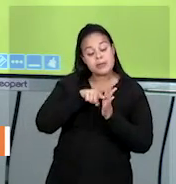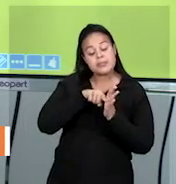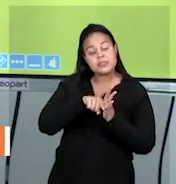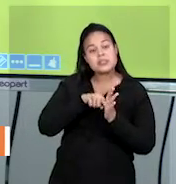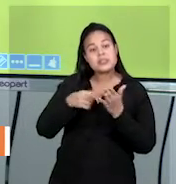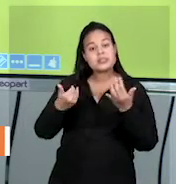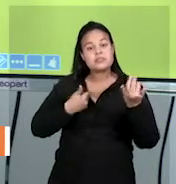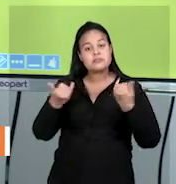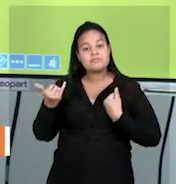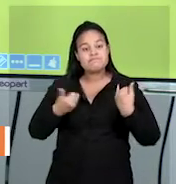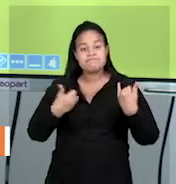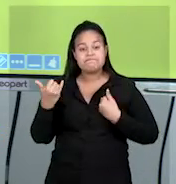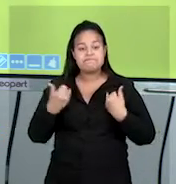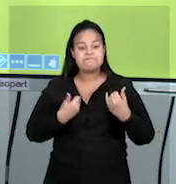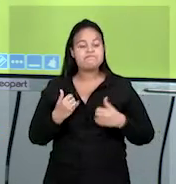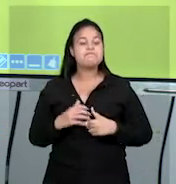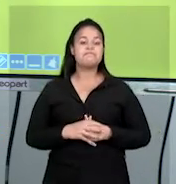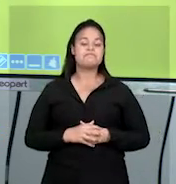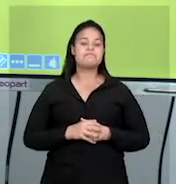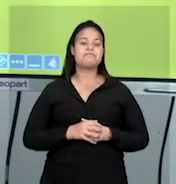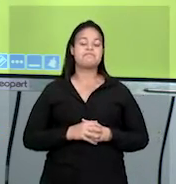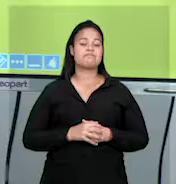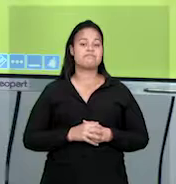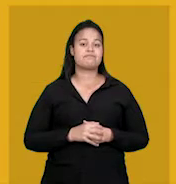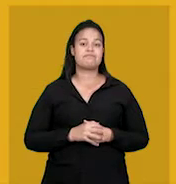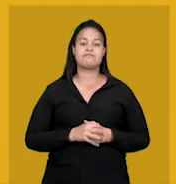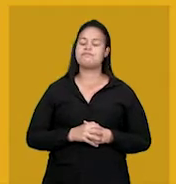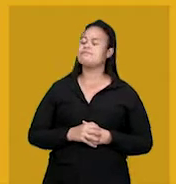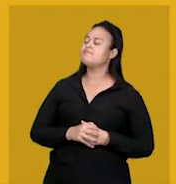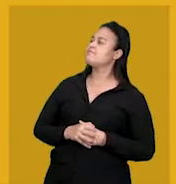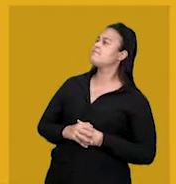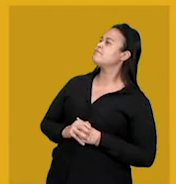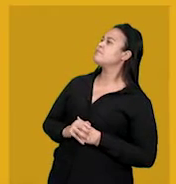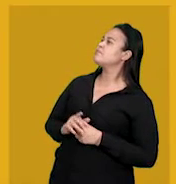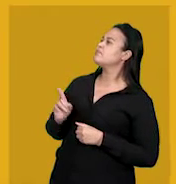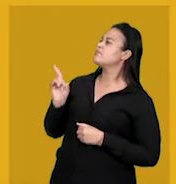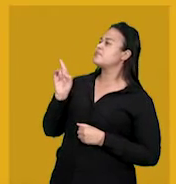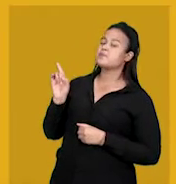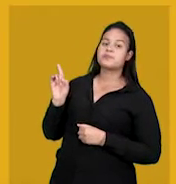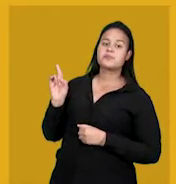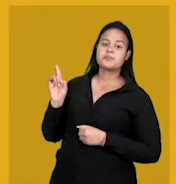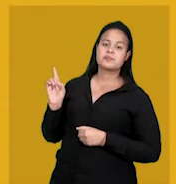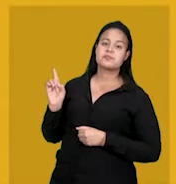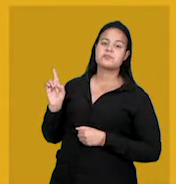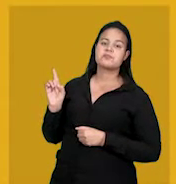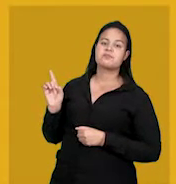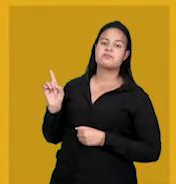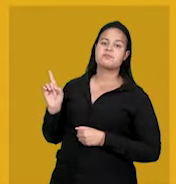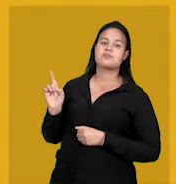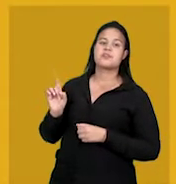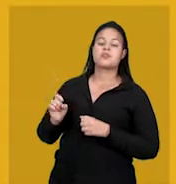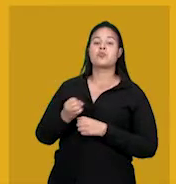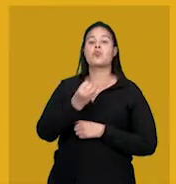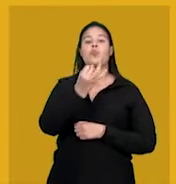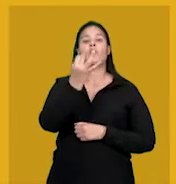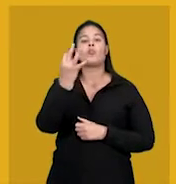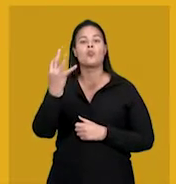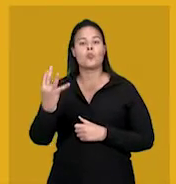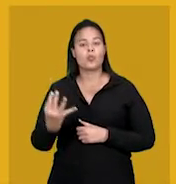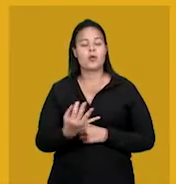ali. Então, por exemplo, vamos supor, esse mapa esteja representando a quantidade